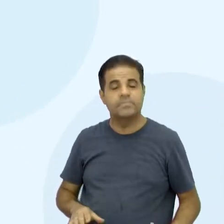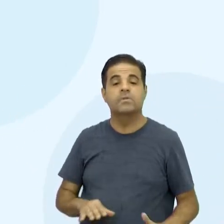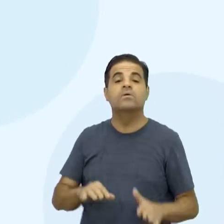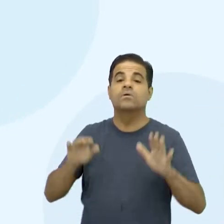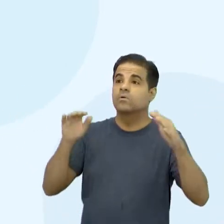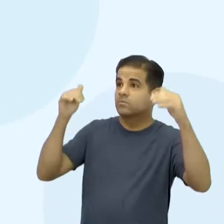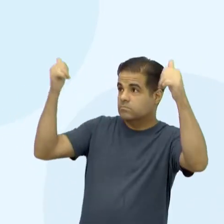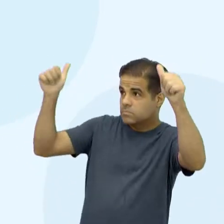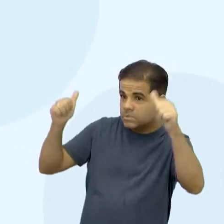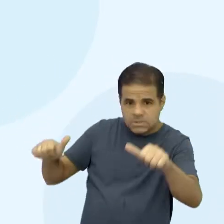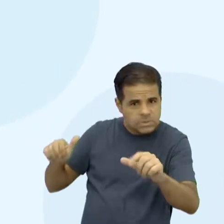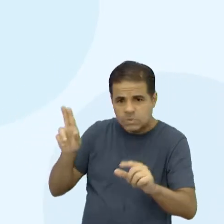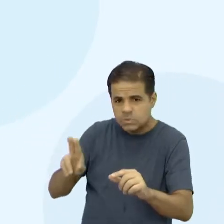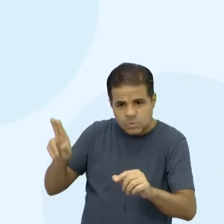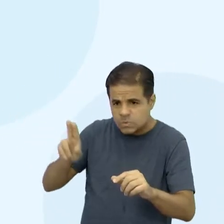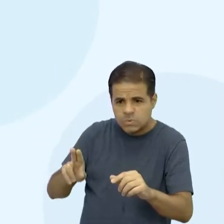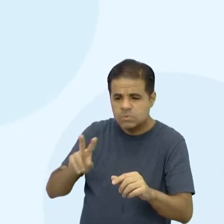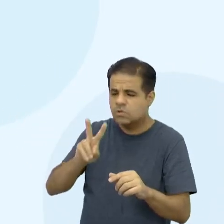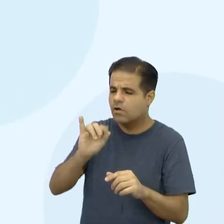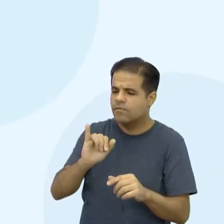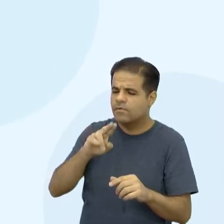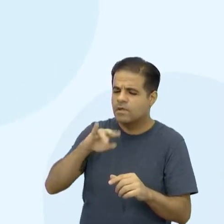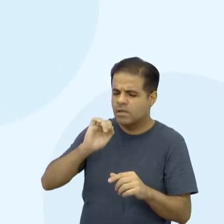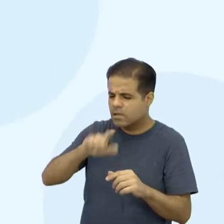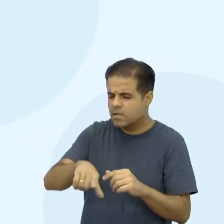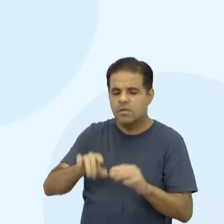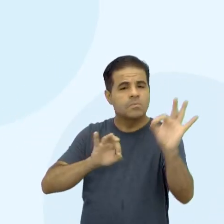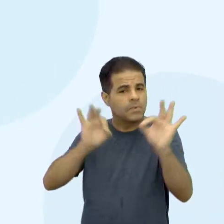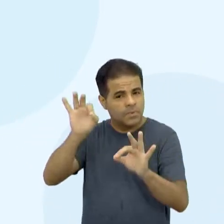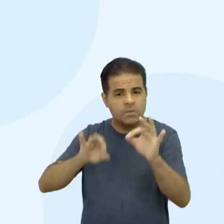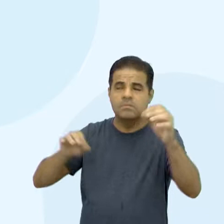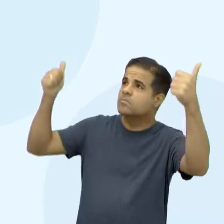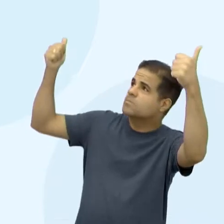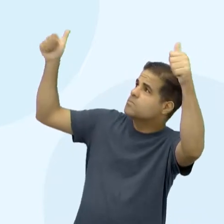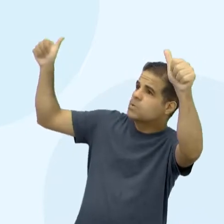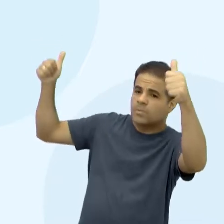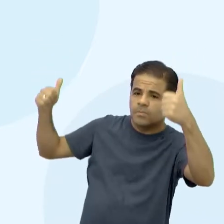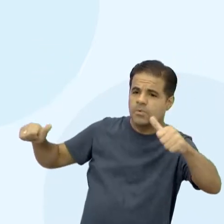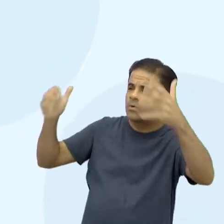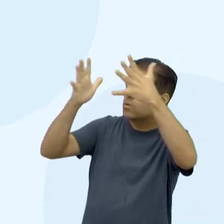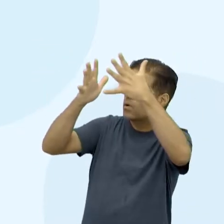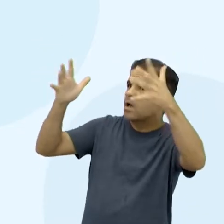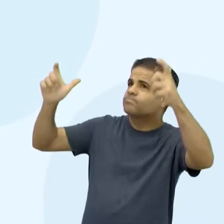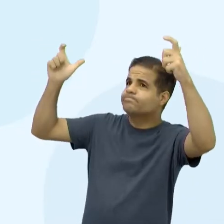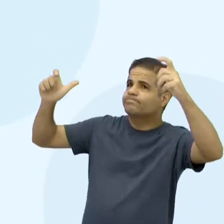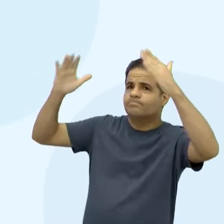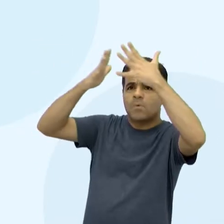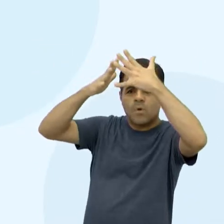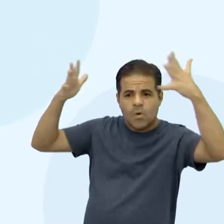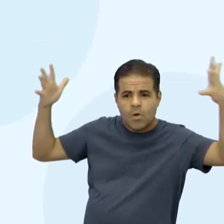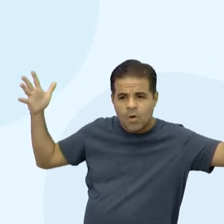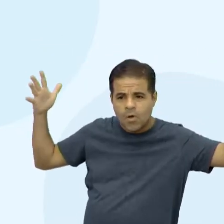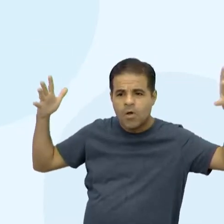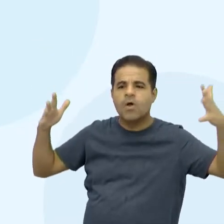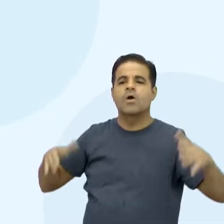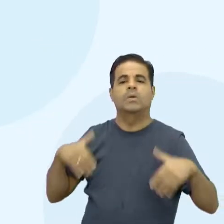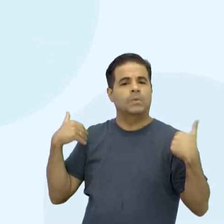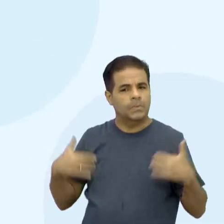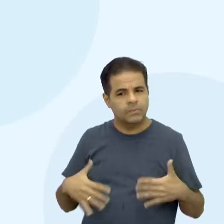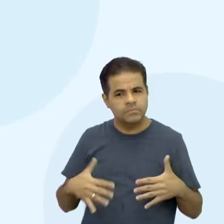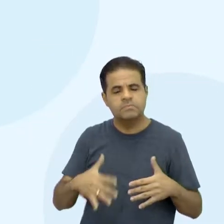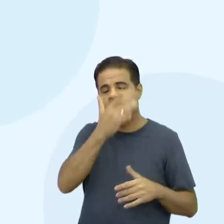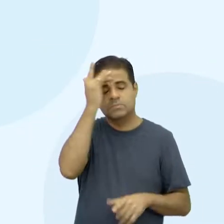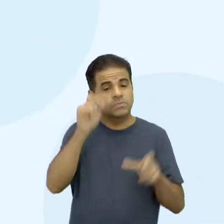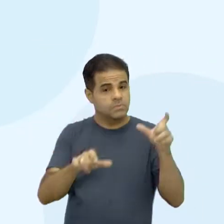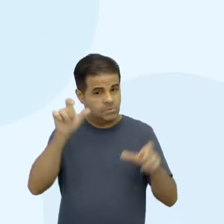os banners são feitos de vinil e são projetados para serem pendurados em um lugar alto e, né, que é ocupado aí por